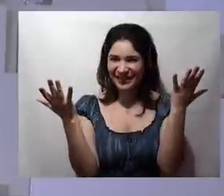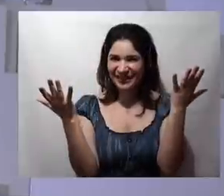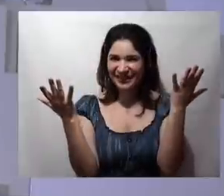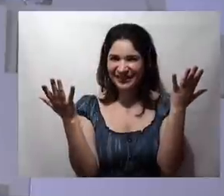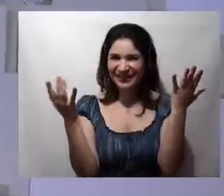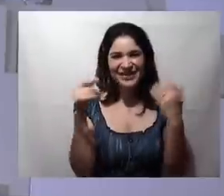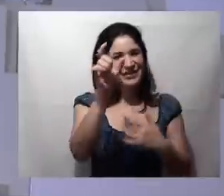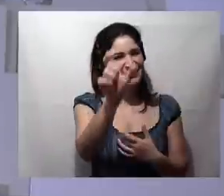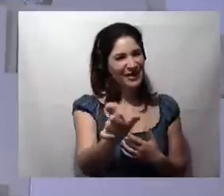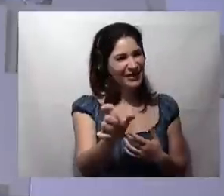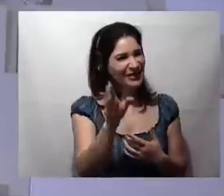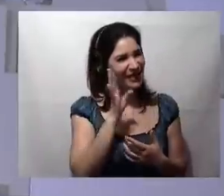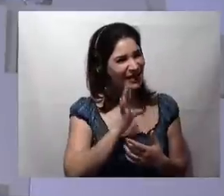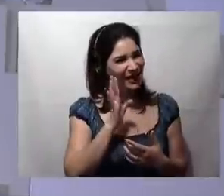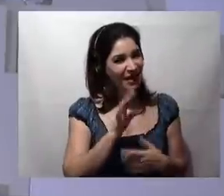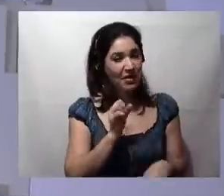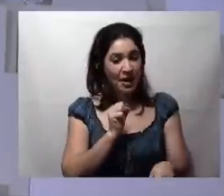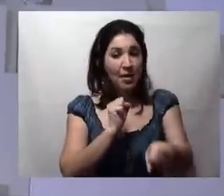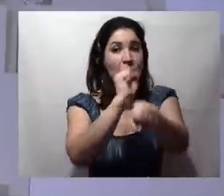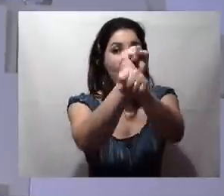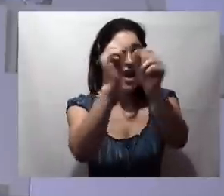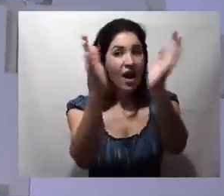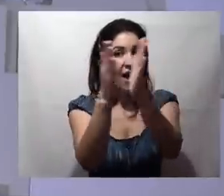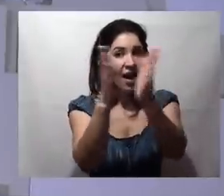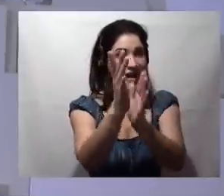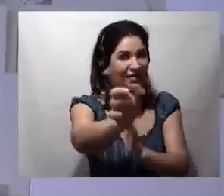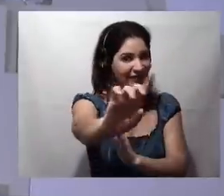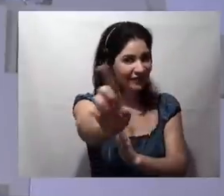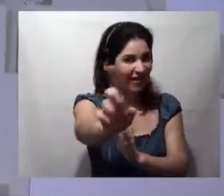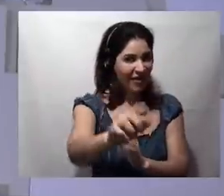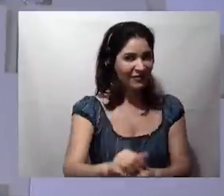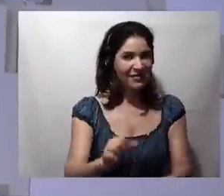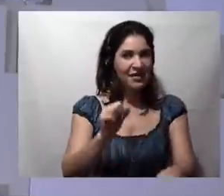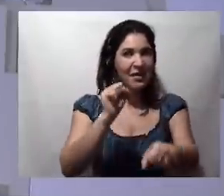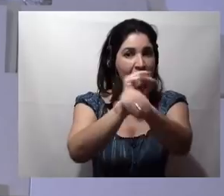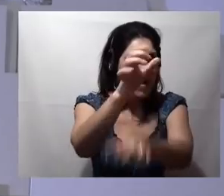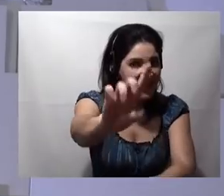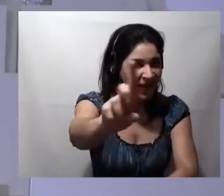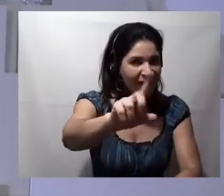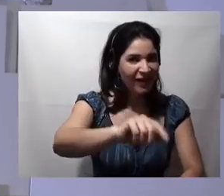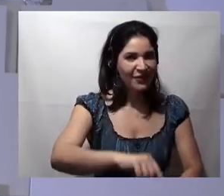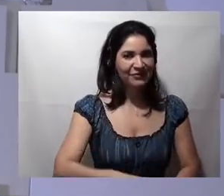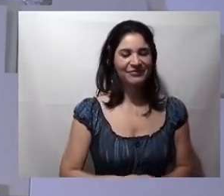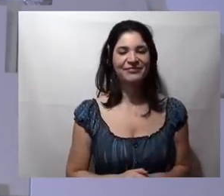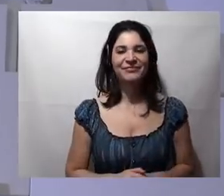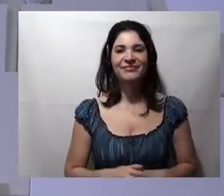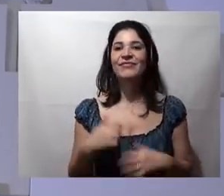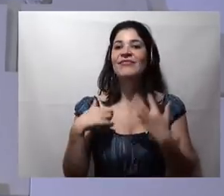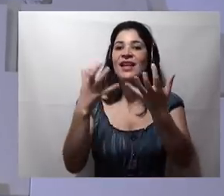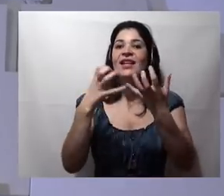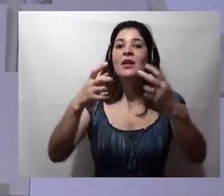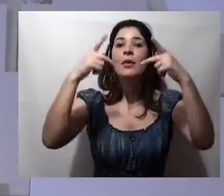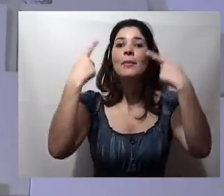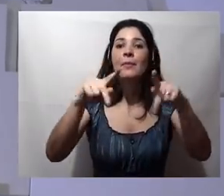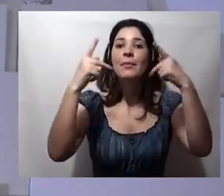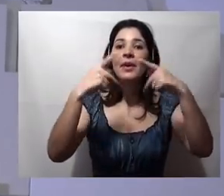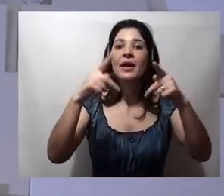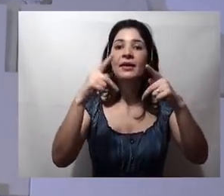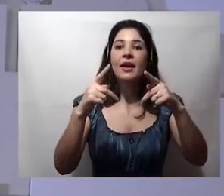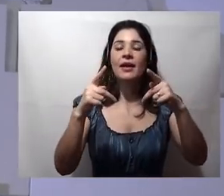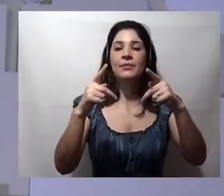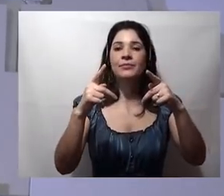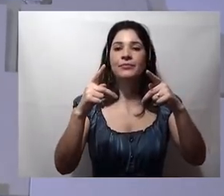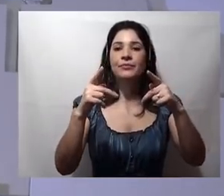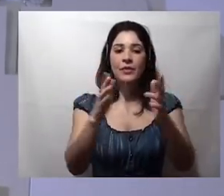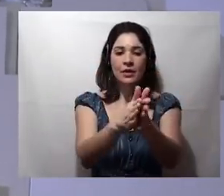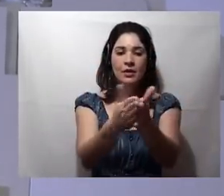oi gente boa vários hora tá bom não pare de hora eu quero dar uma palavra os irmãos baseado no profeta